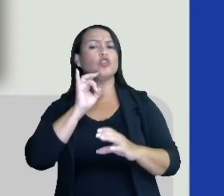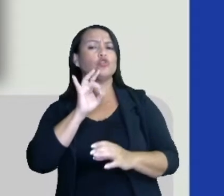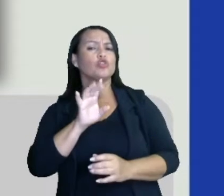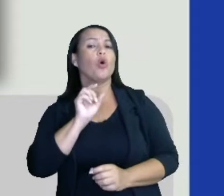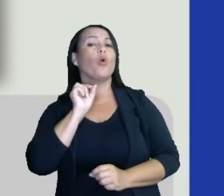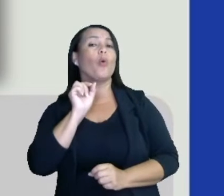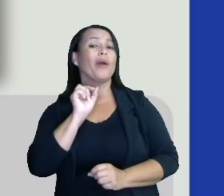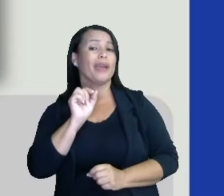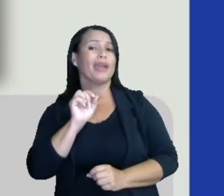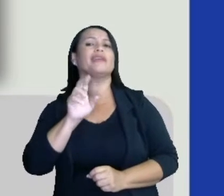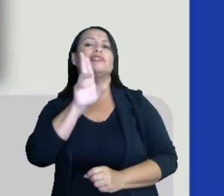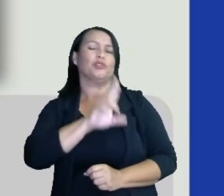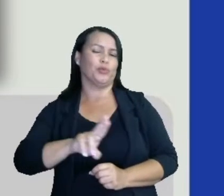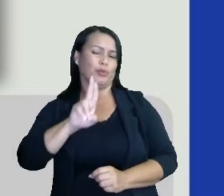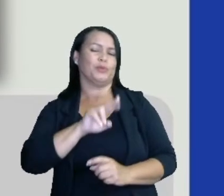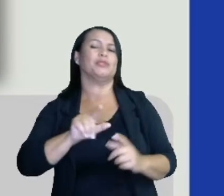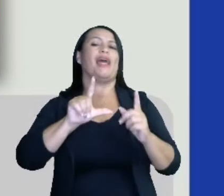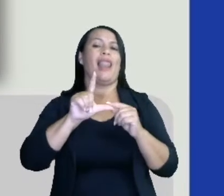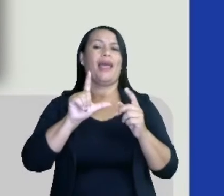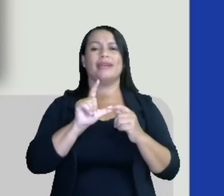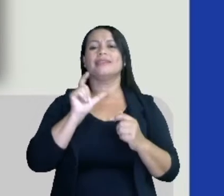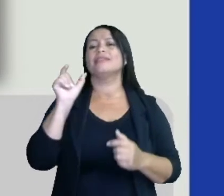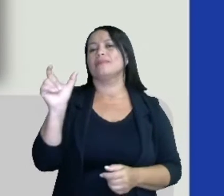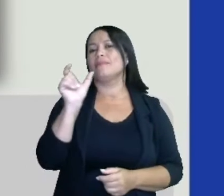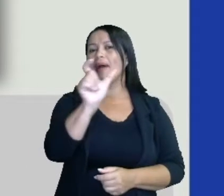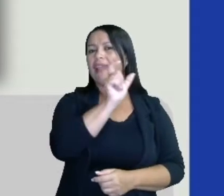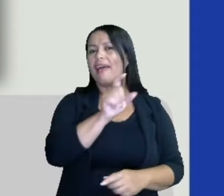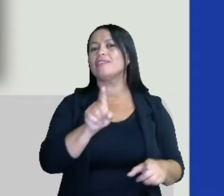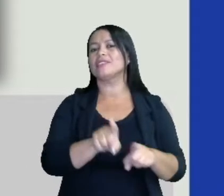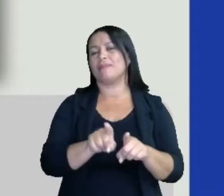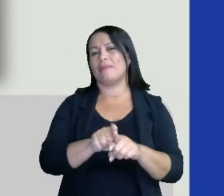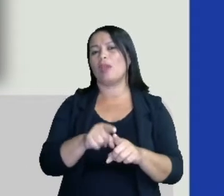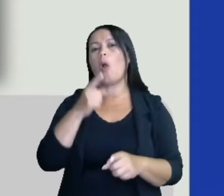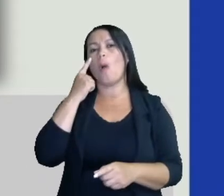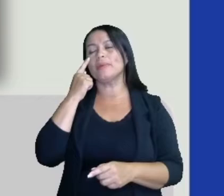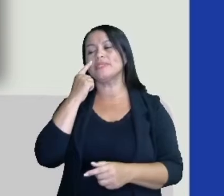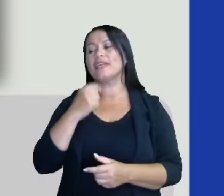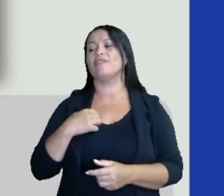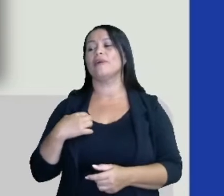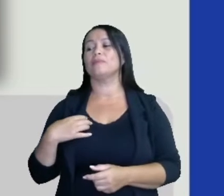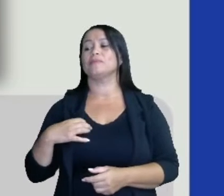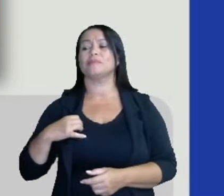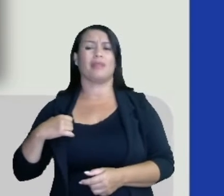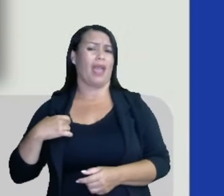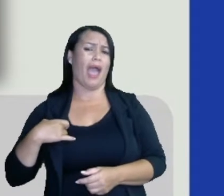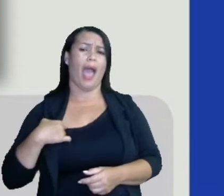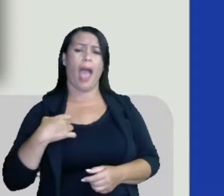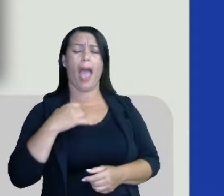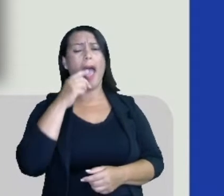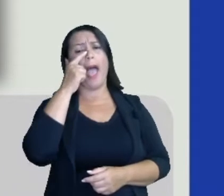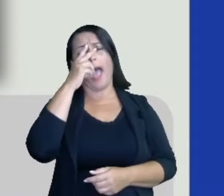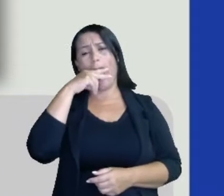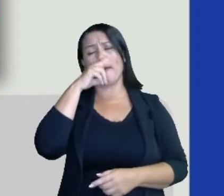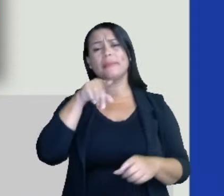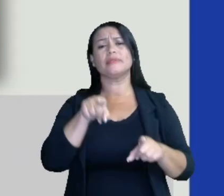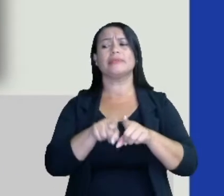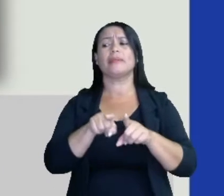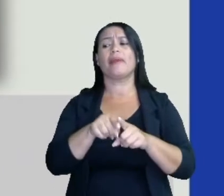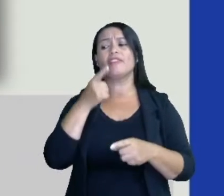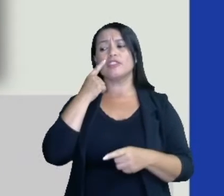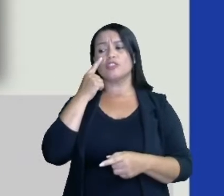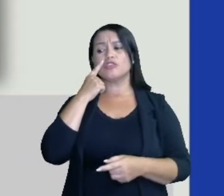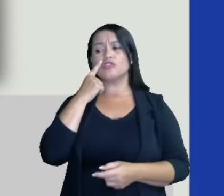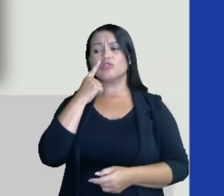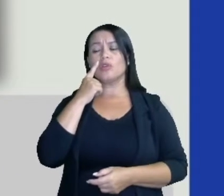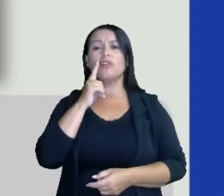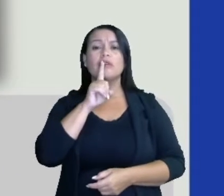que a diferença é que utiliza letras ou palavras. Então eu coloquei aqui, ó, a mesma mensagem que eu quero passar, que é o quê?